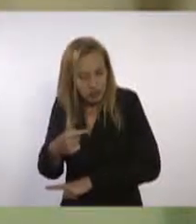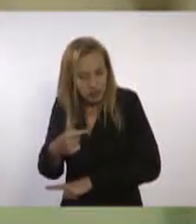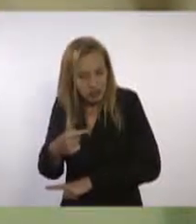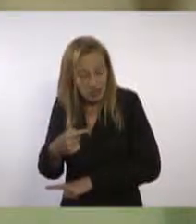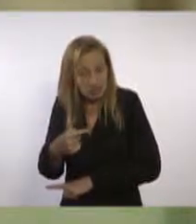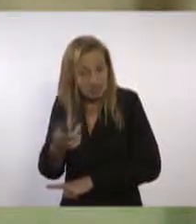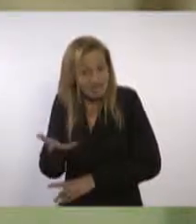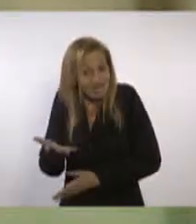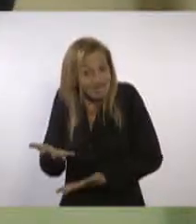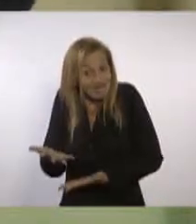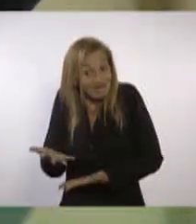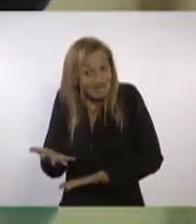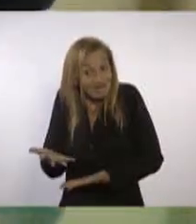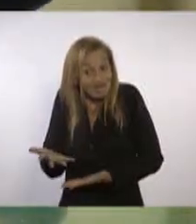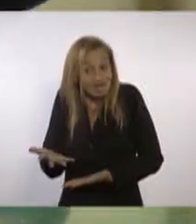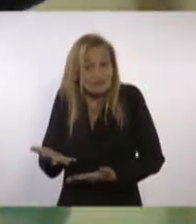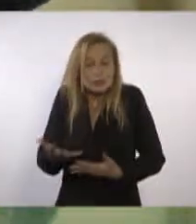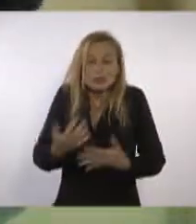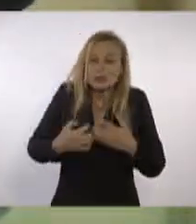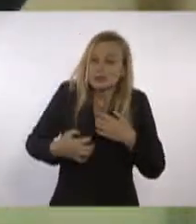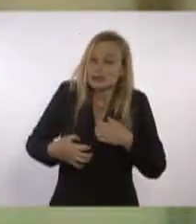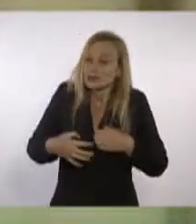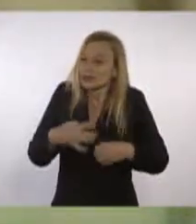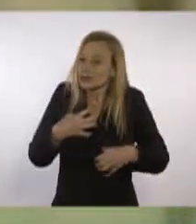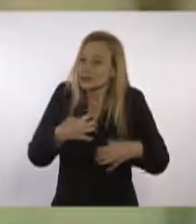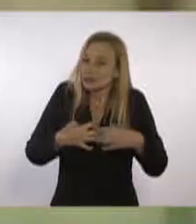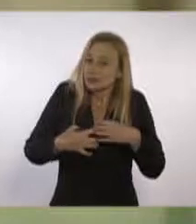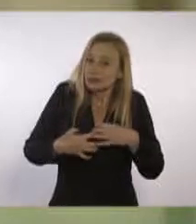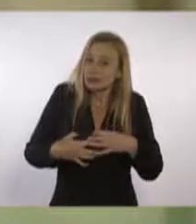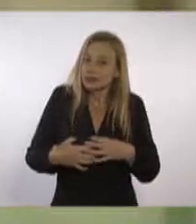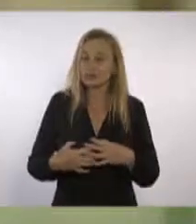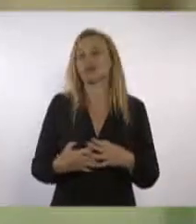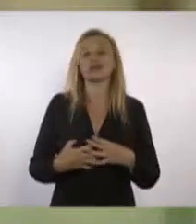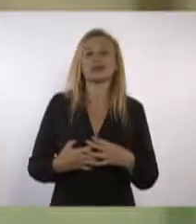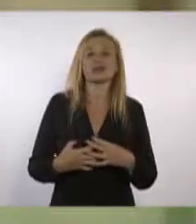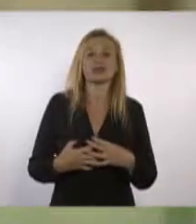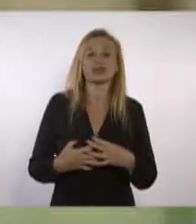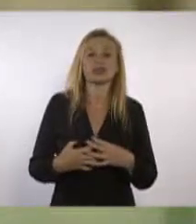ficaria incomodado de a revelia da